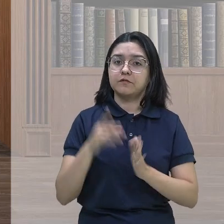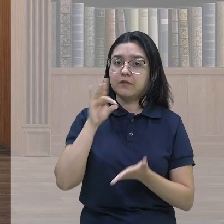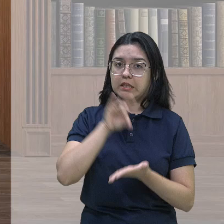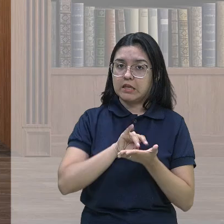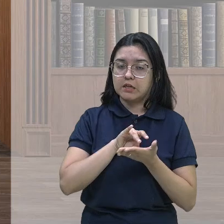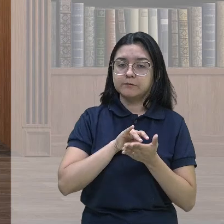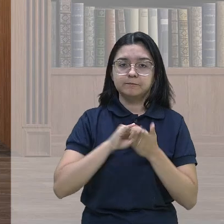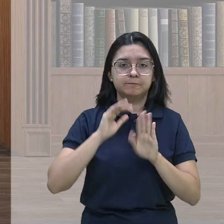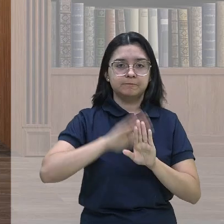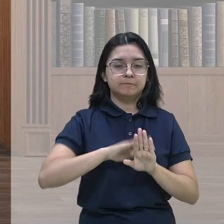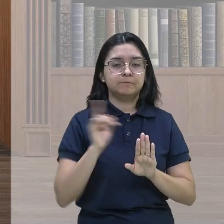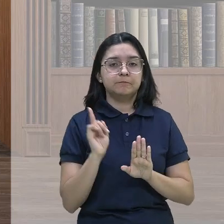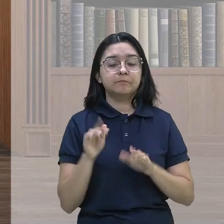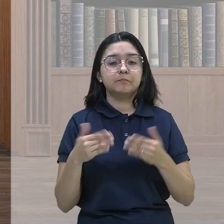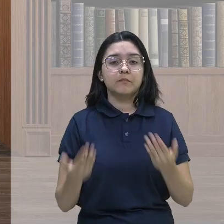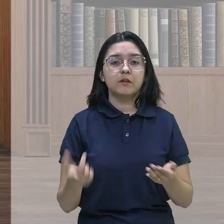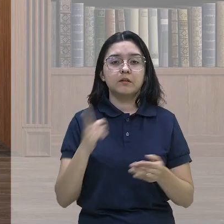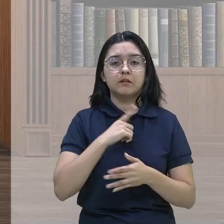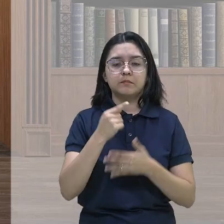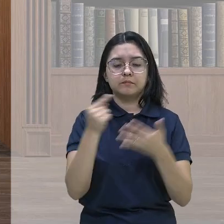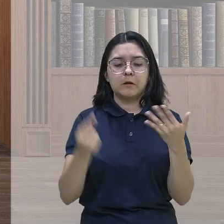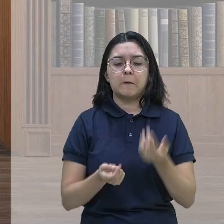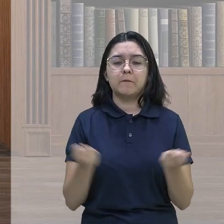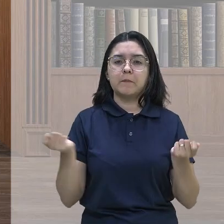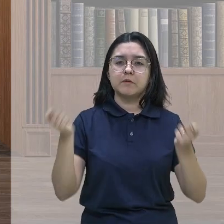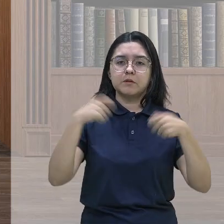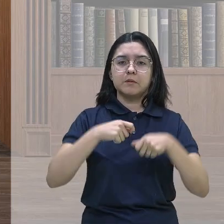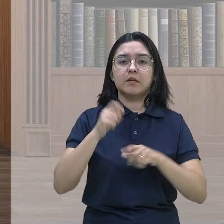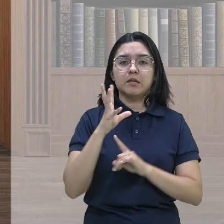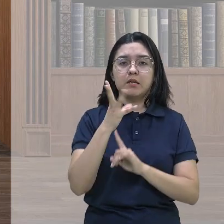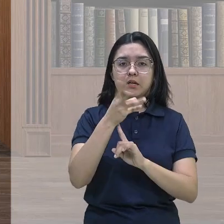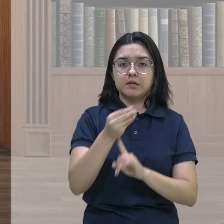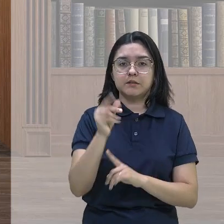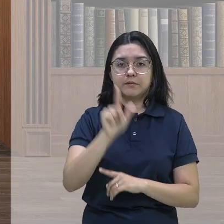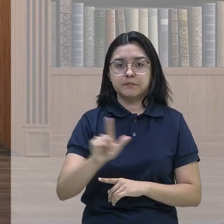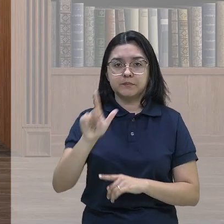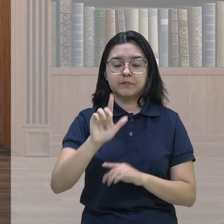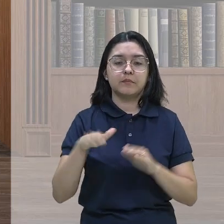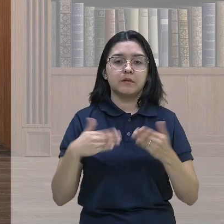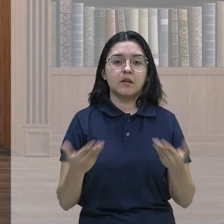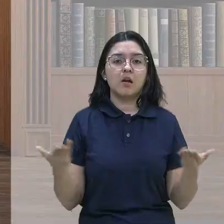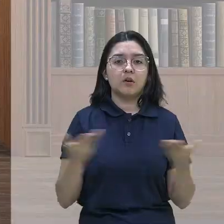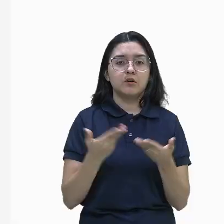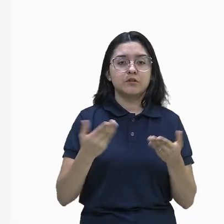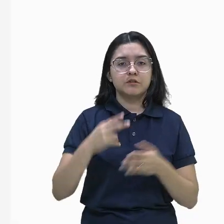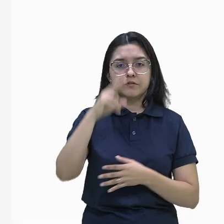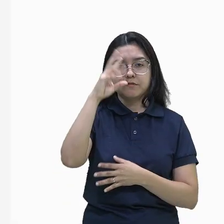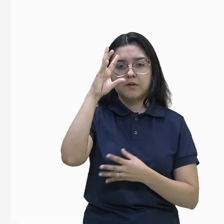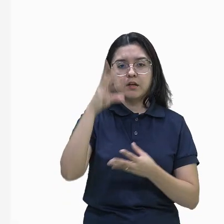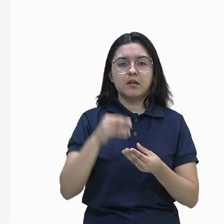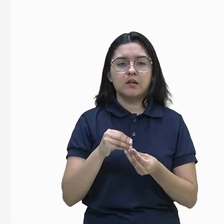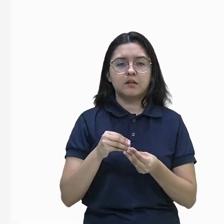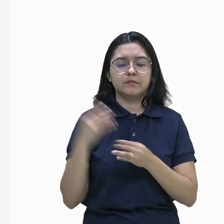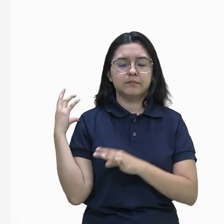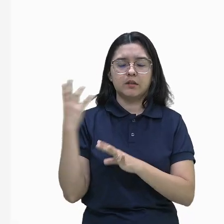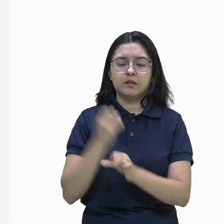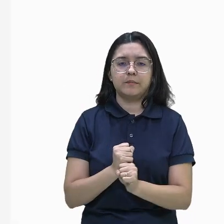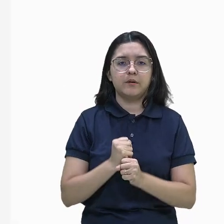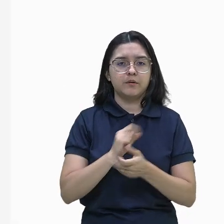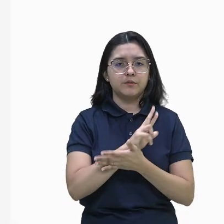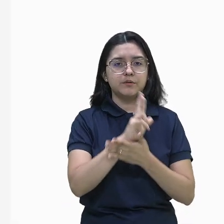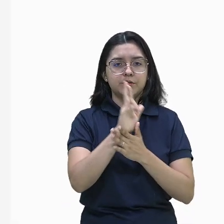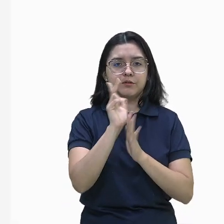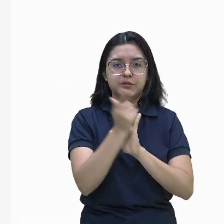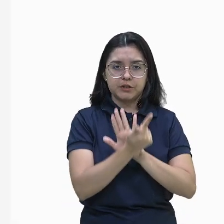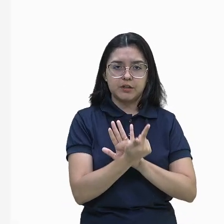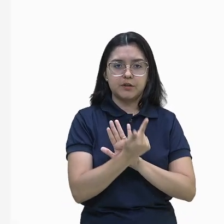a gente tem aí um mundo de possibilidades na arte literária, né? E a gente vai lembrar alguns dos gêneros literários.